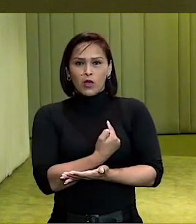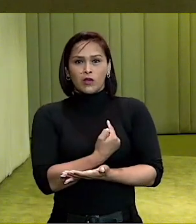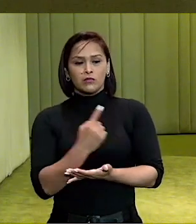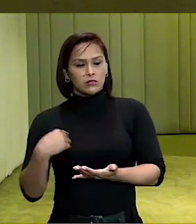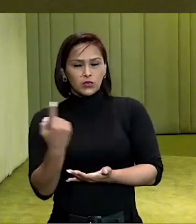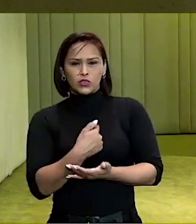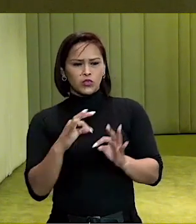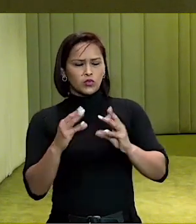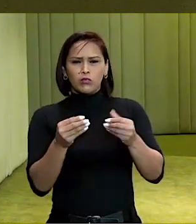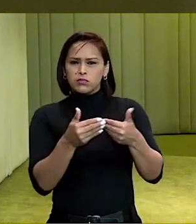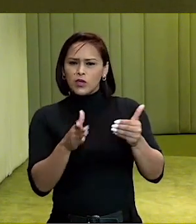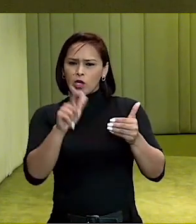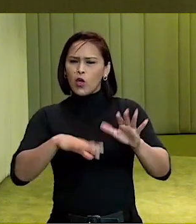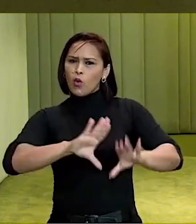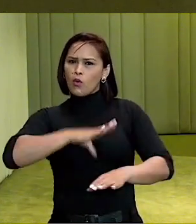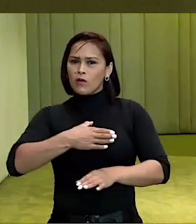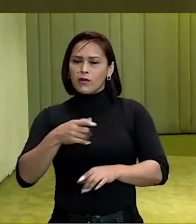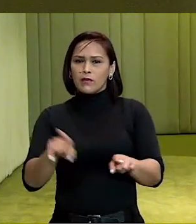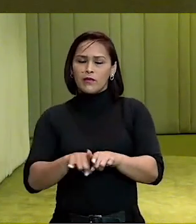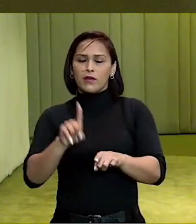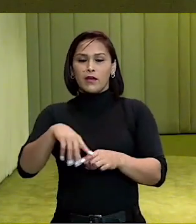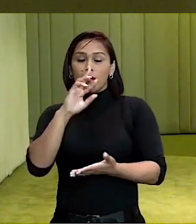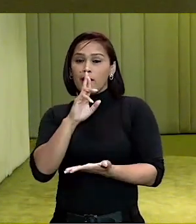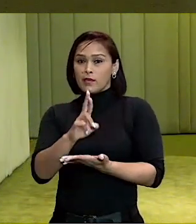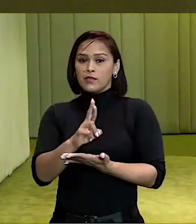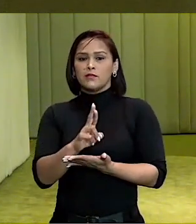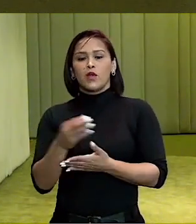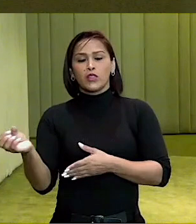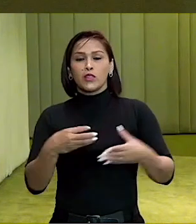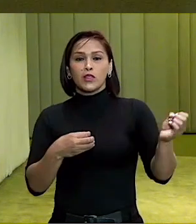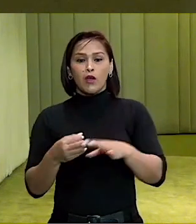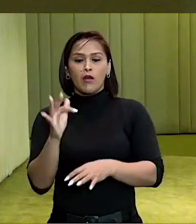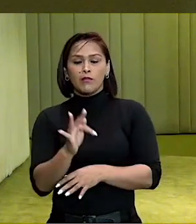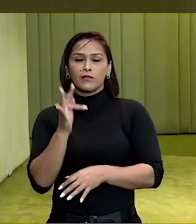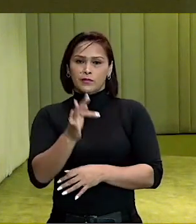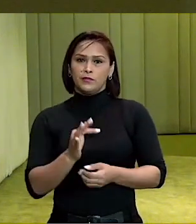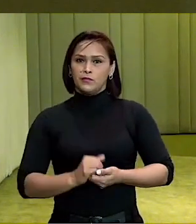de nós termos uma abertura corajosa a soluções inovadoras.